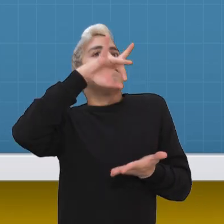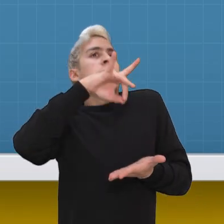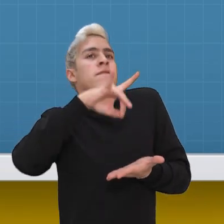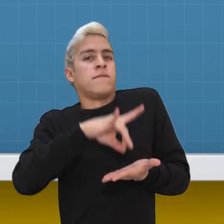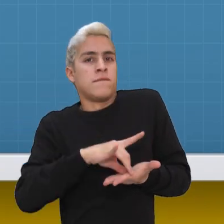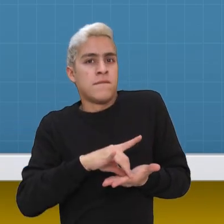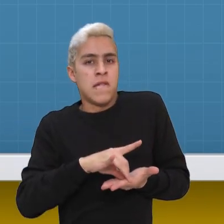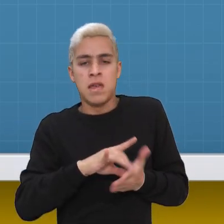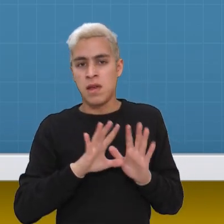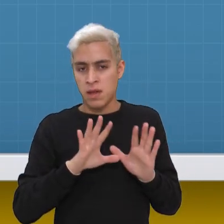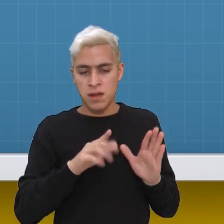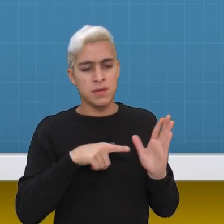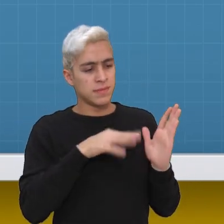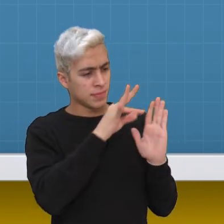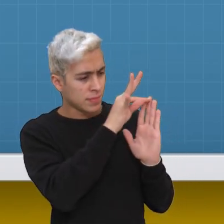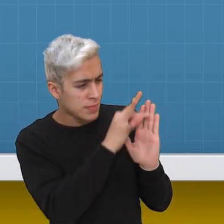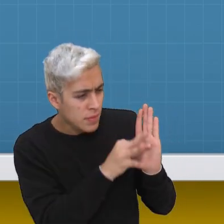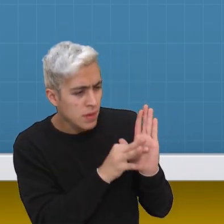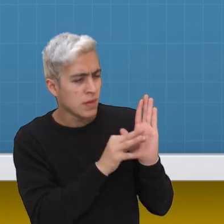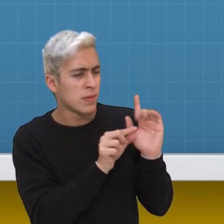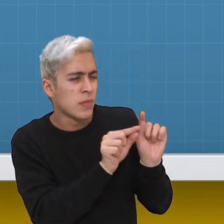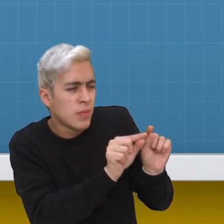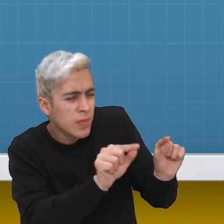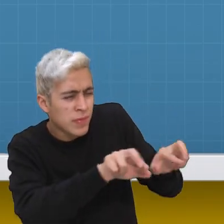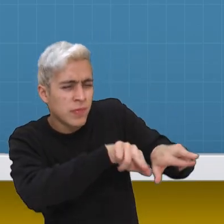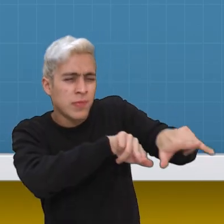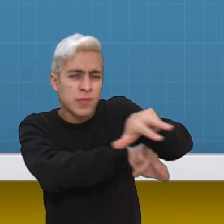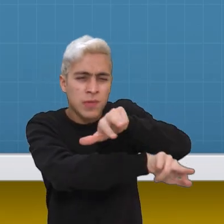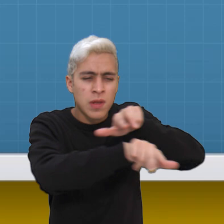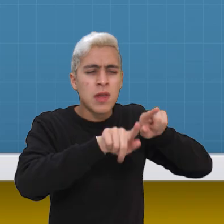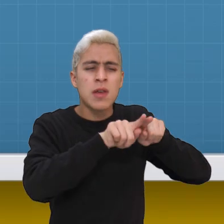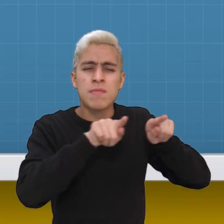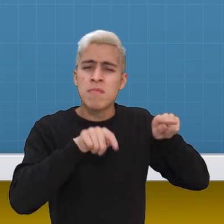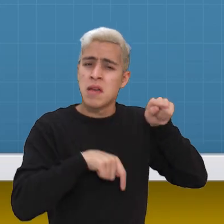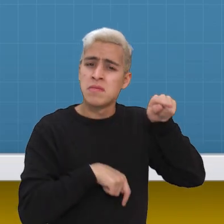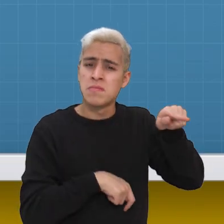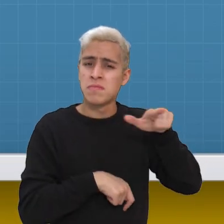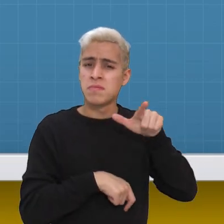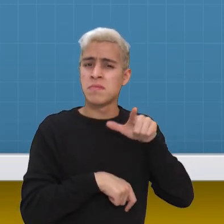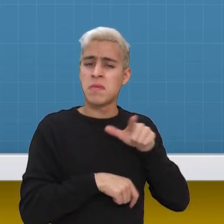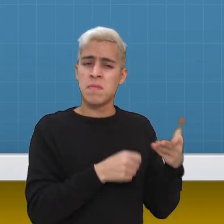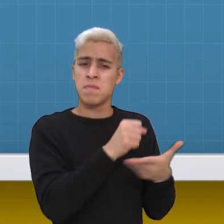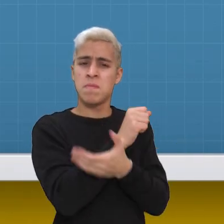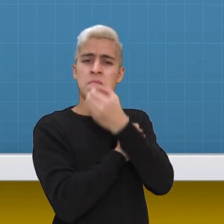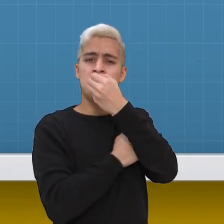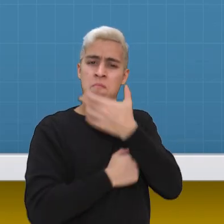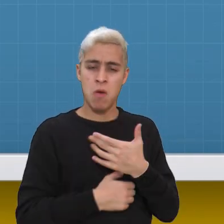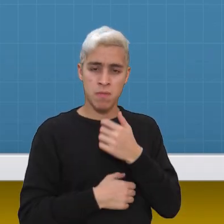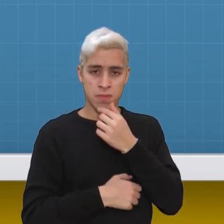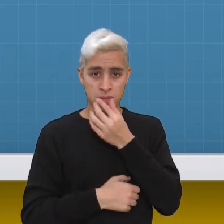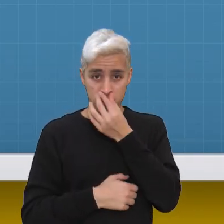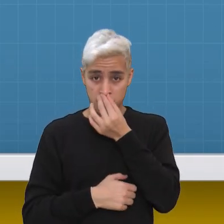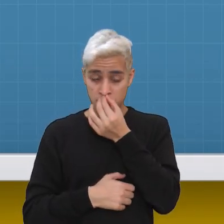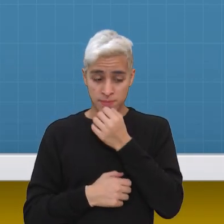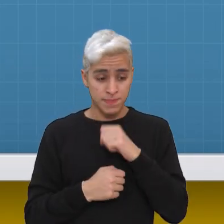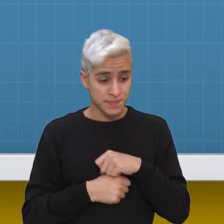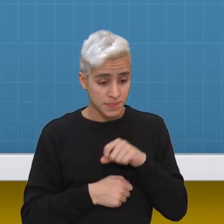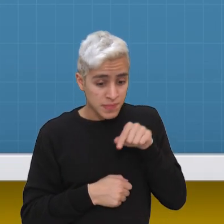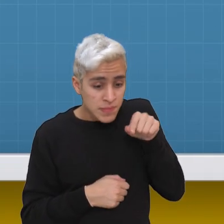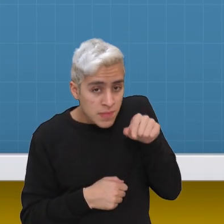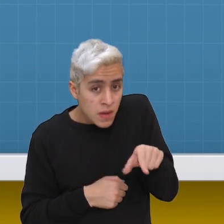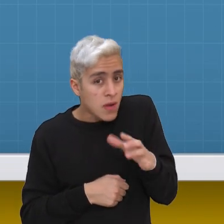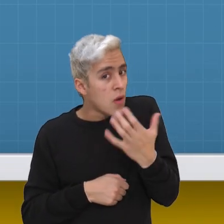levar isso como a maior verdade do mundo, porque tem texto de todo jeito por aí. Mas eu achei que tem fundamento sim. Que